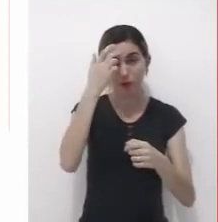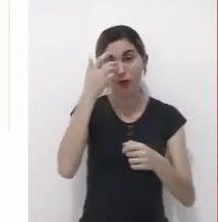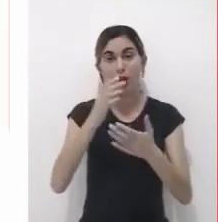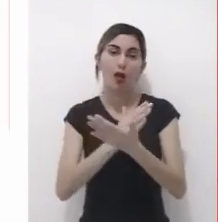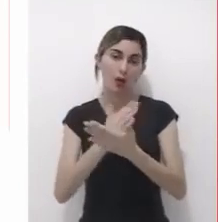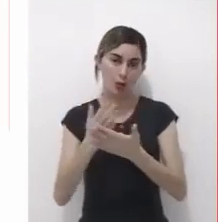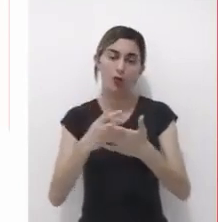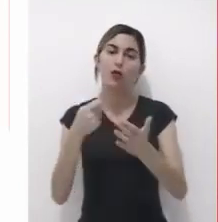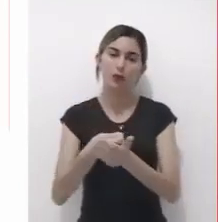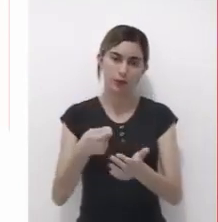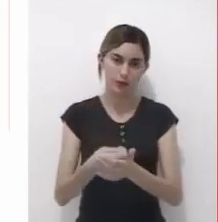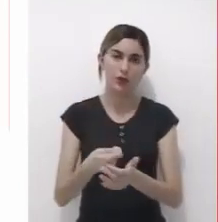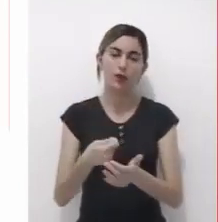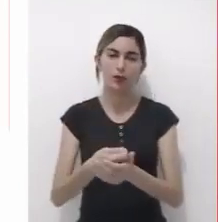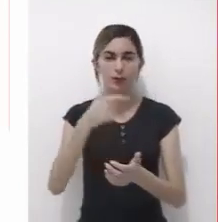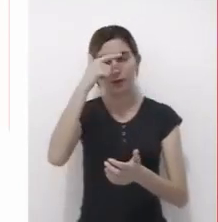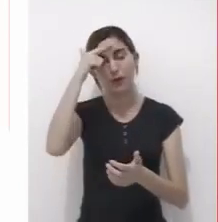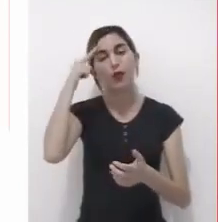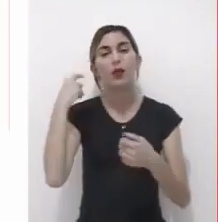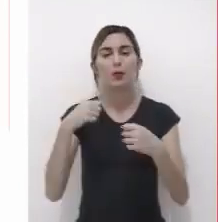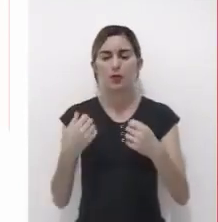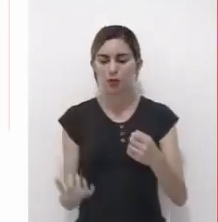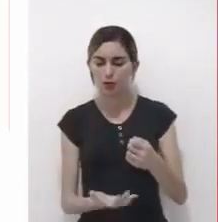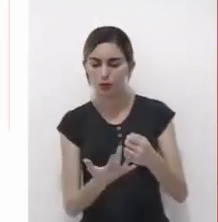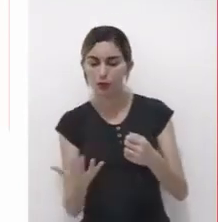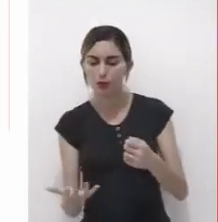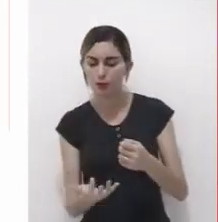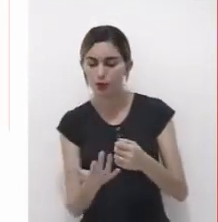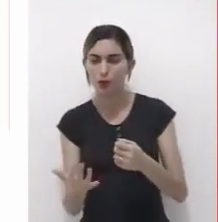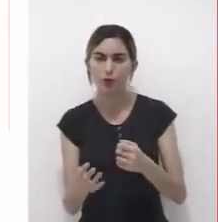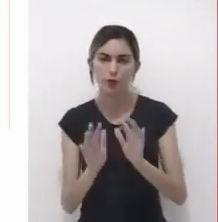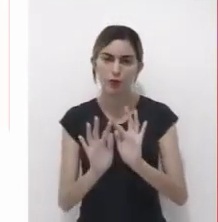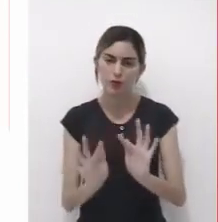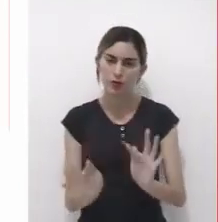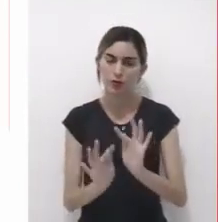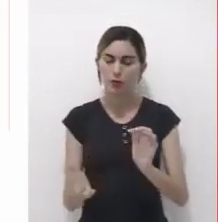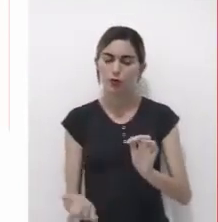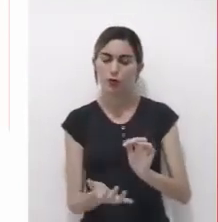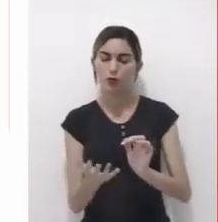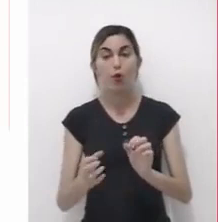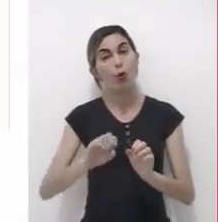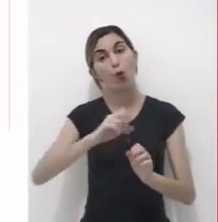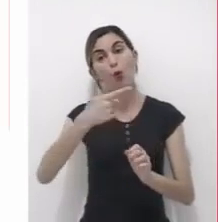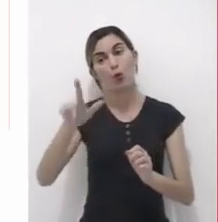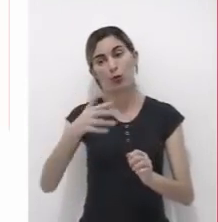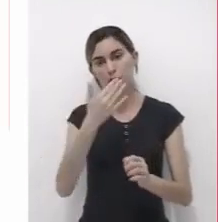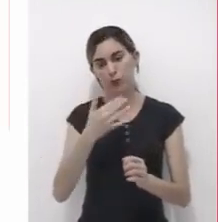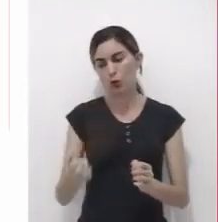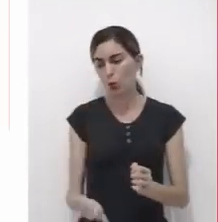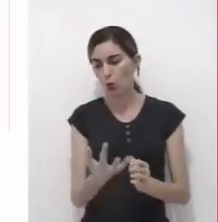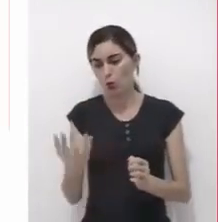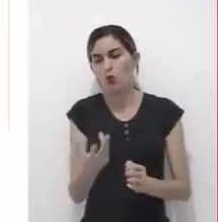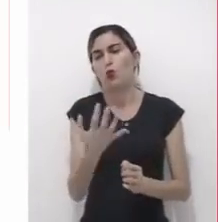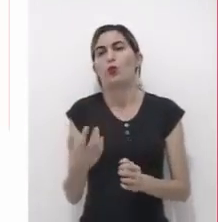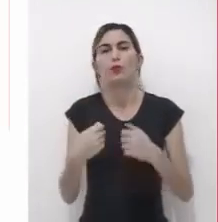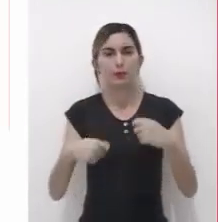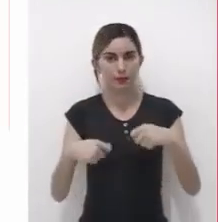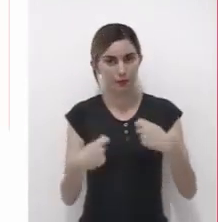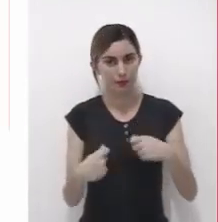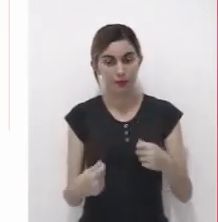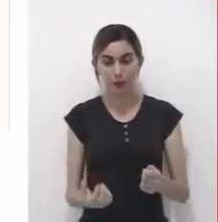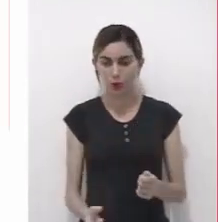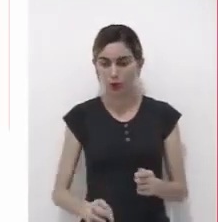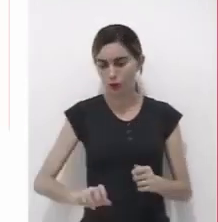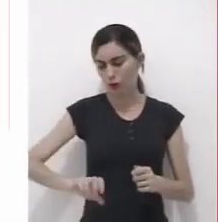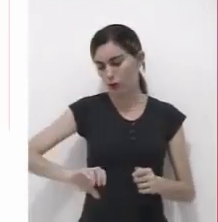existem receitas que é necessária estar no fogo bem baixinho e outras com fogo alto. Então, quando